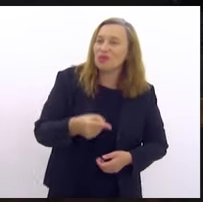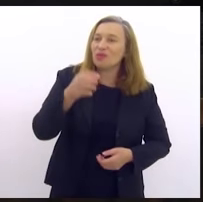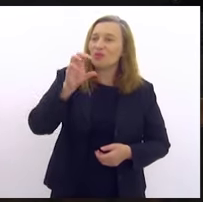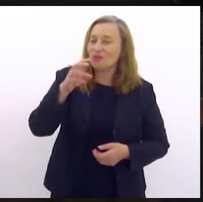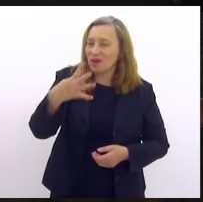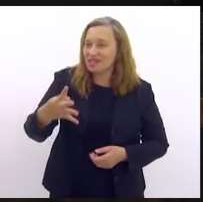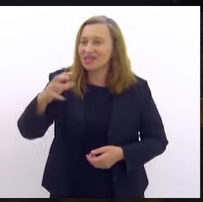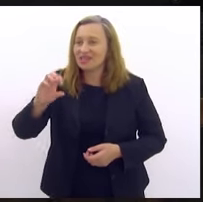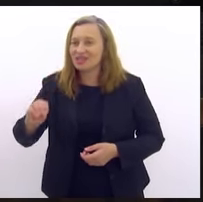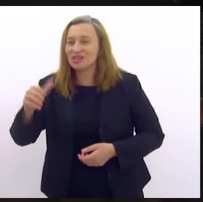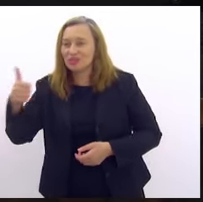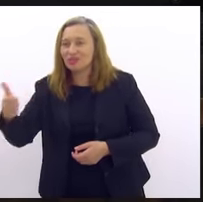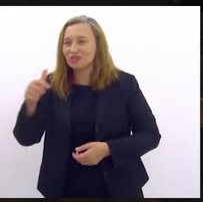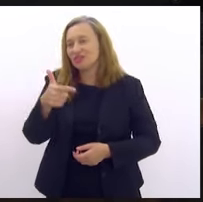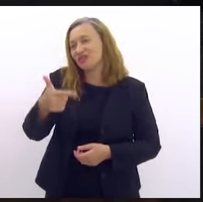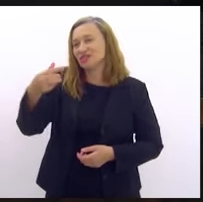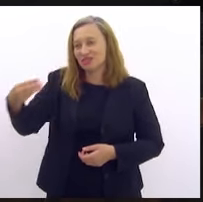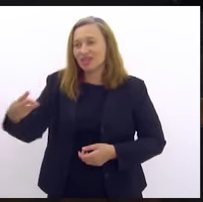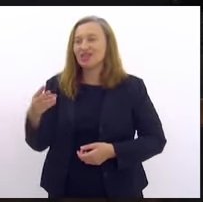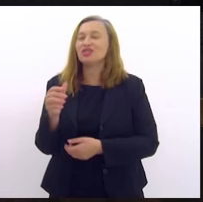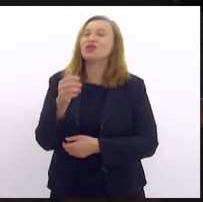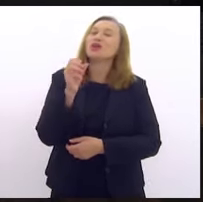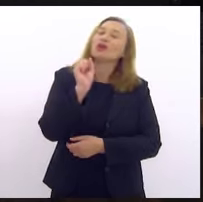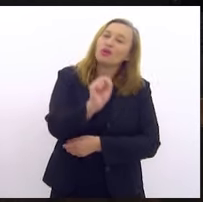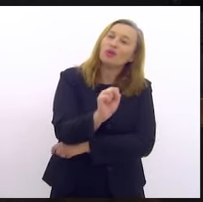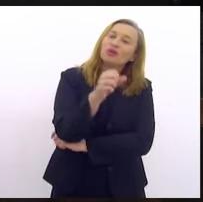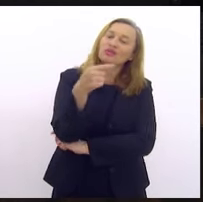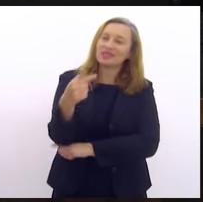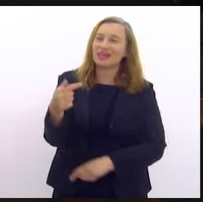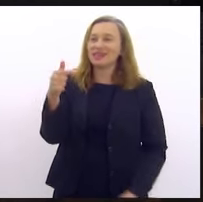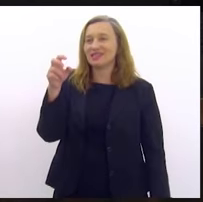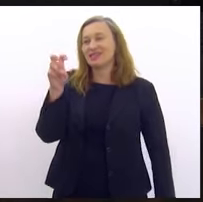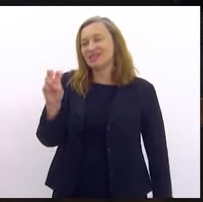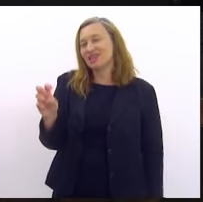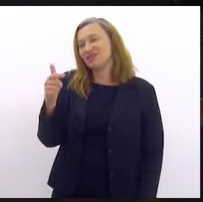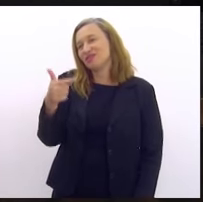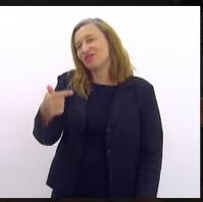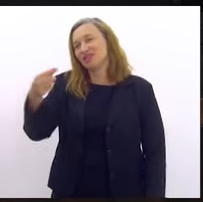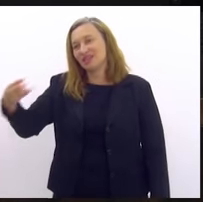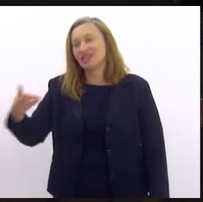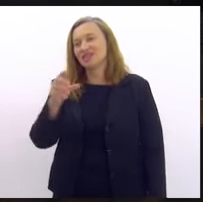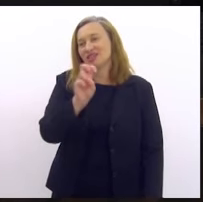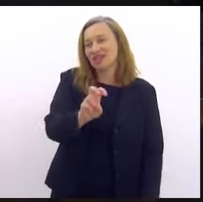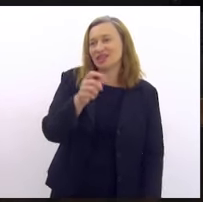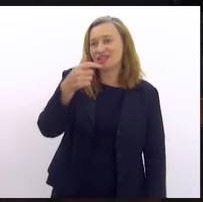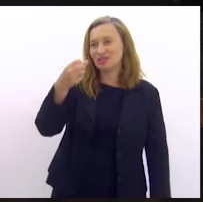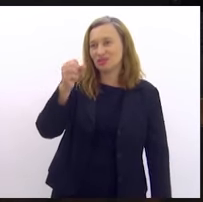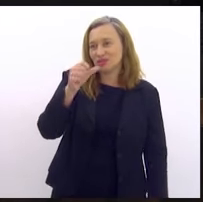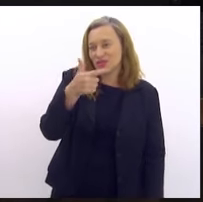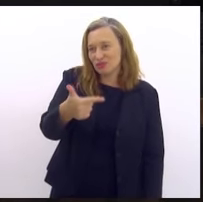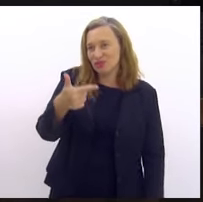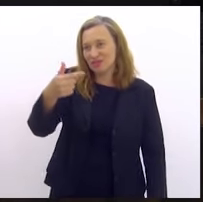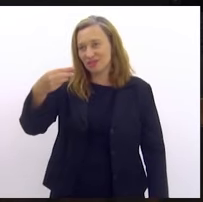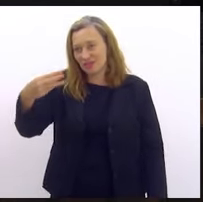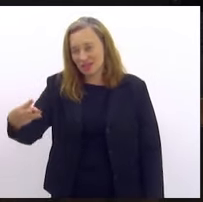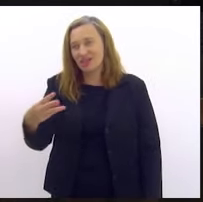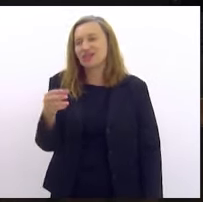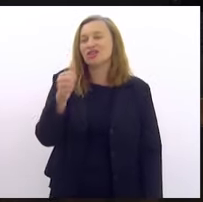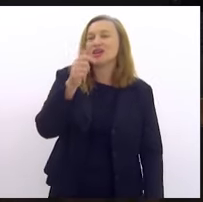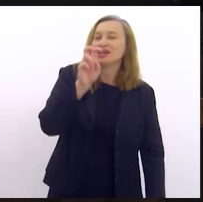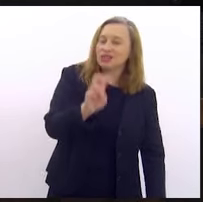1.401-A de 2023, 875 de 2015, 516 de 2023,